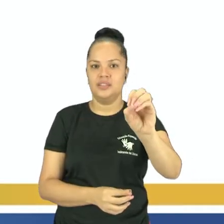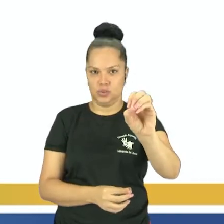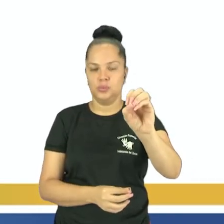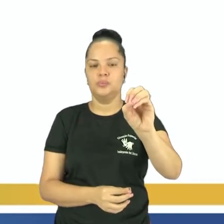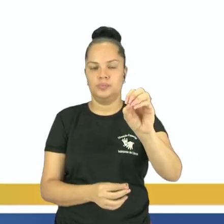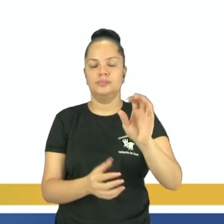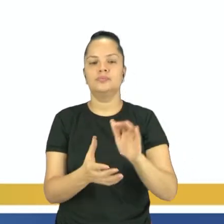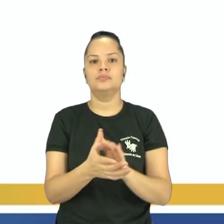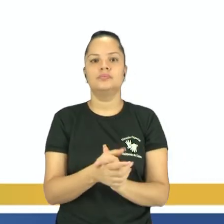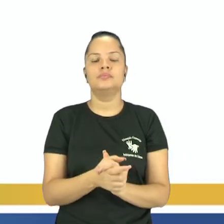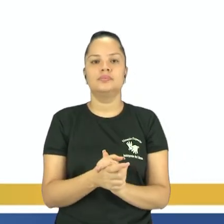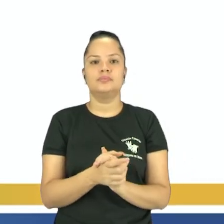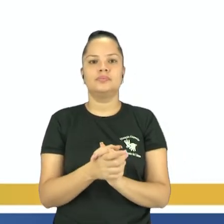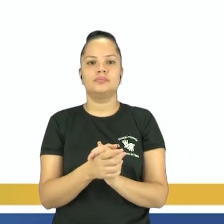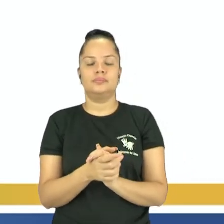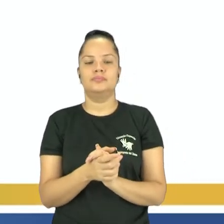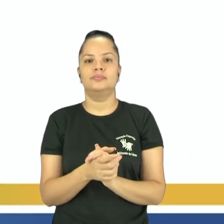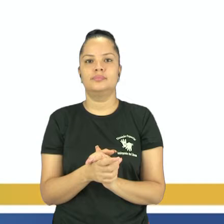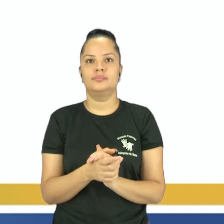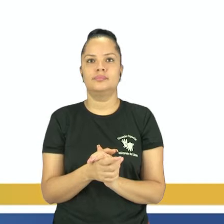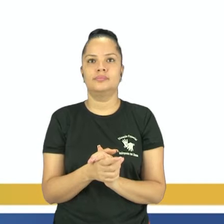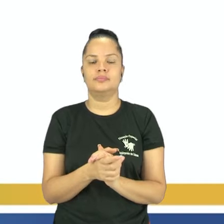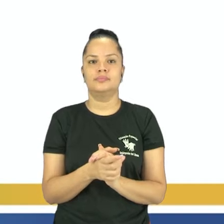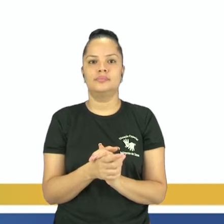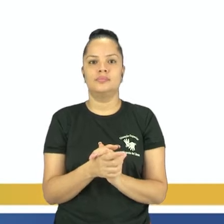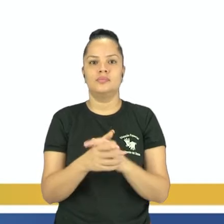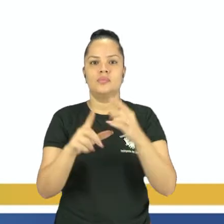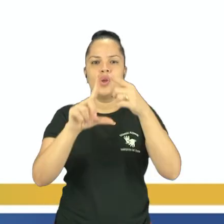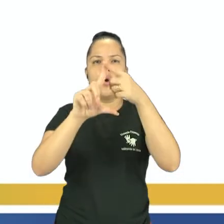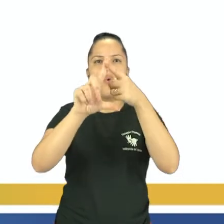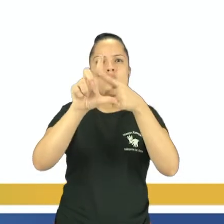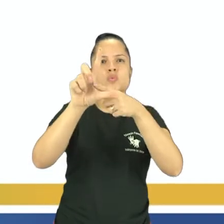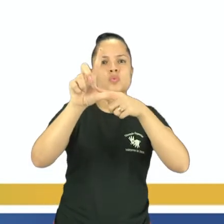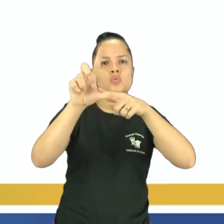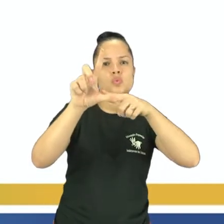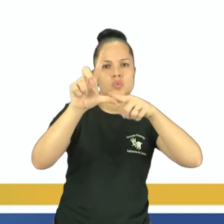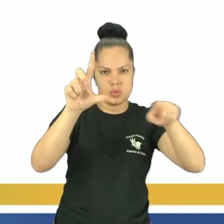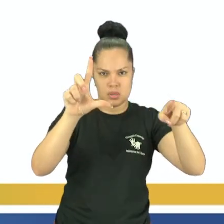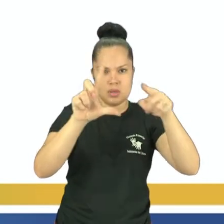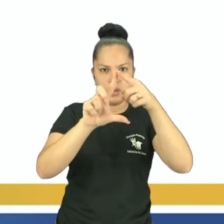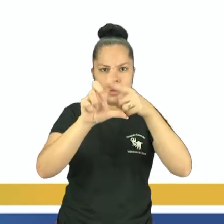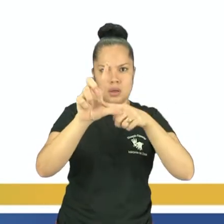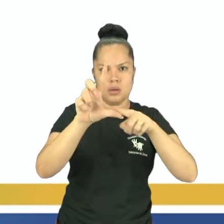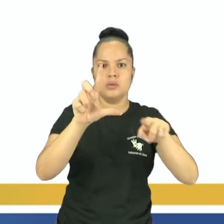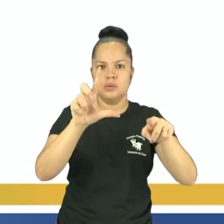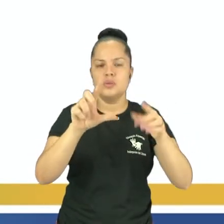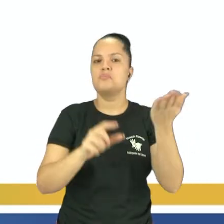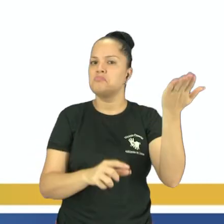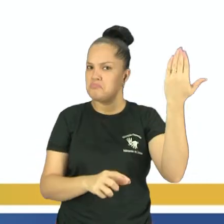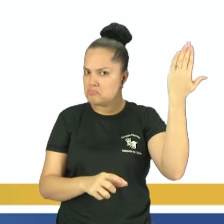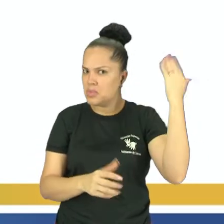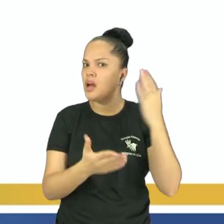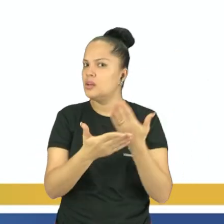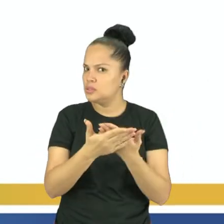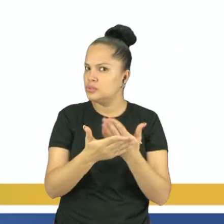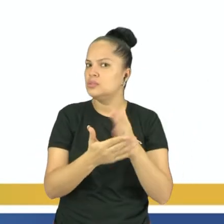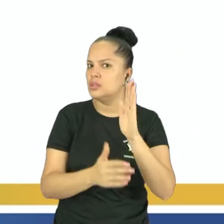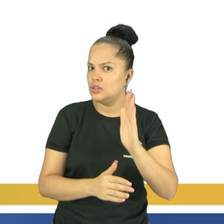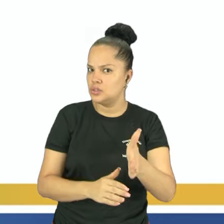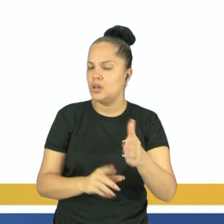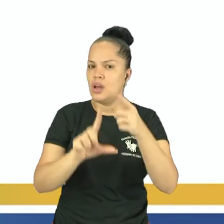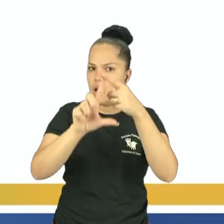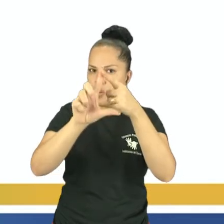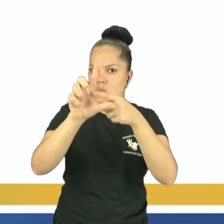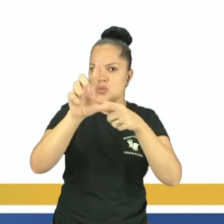que ficam um ao lado do outro, certo? E o que são os ângulos, hein? A gente já estudou sobre ângulos, certo? Os